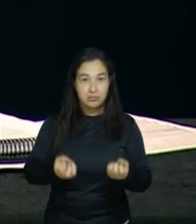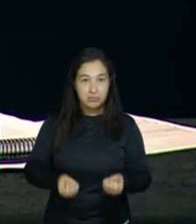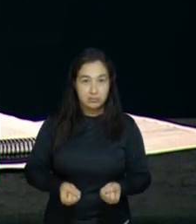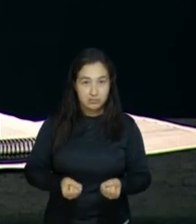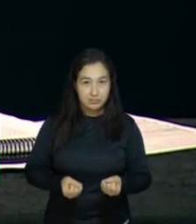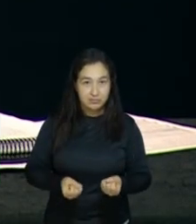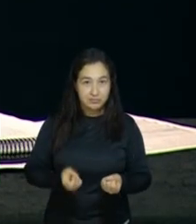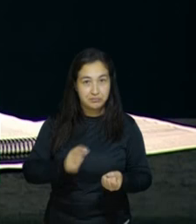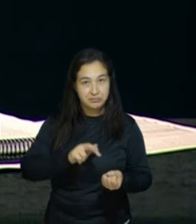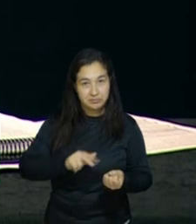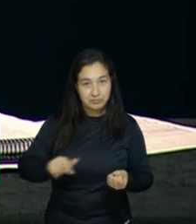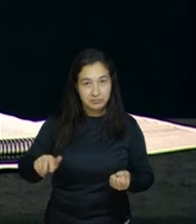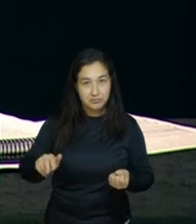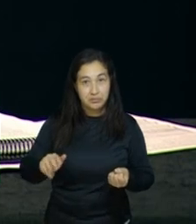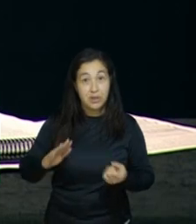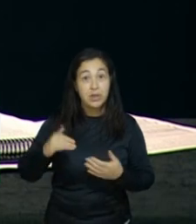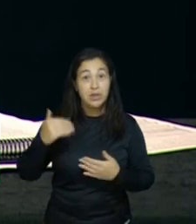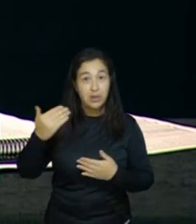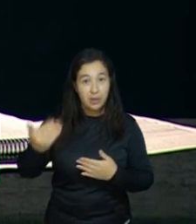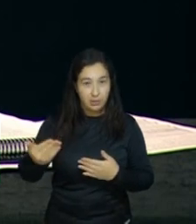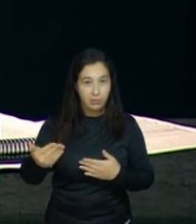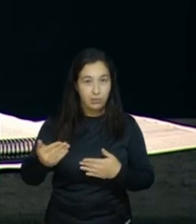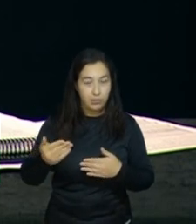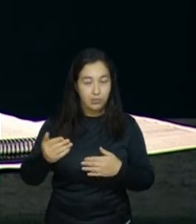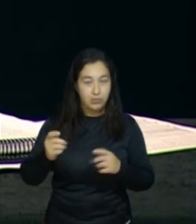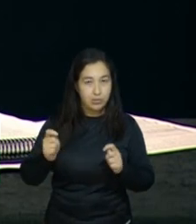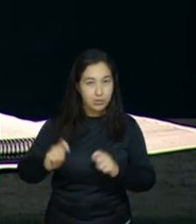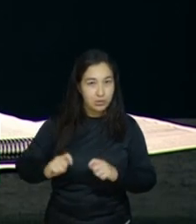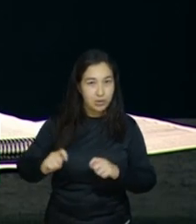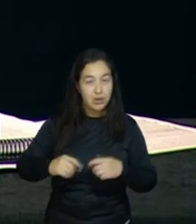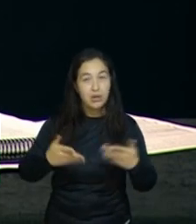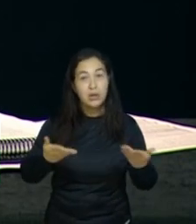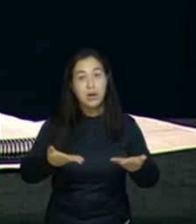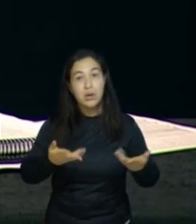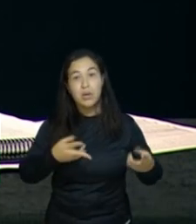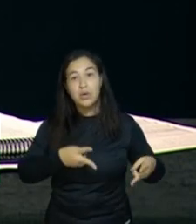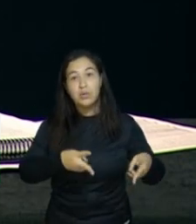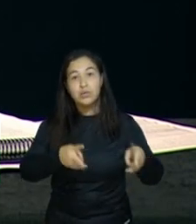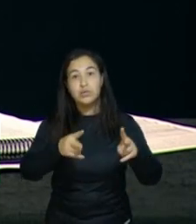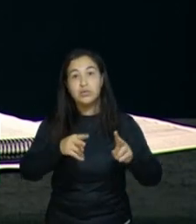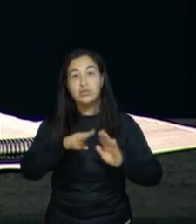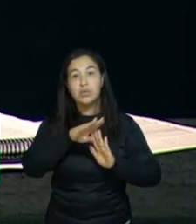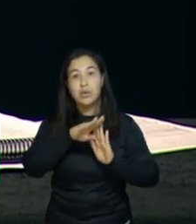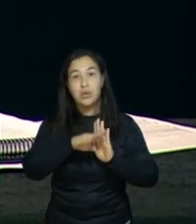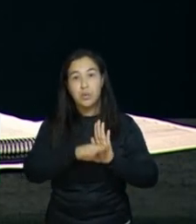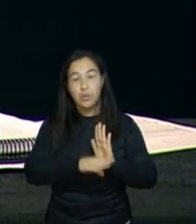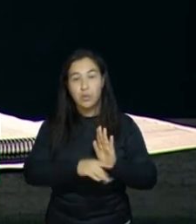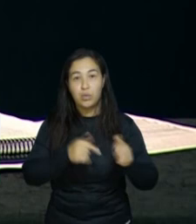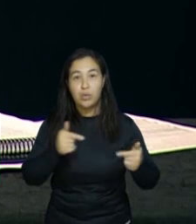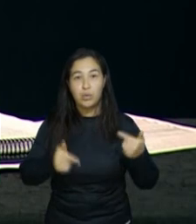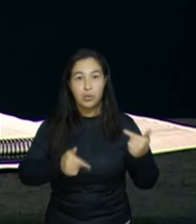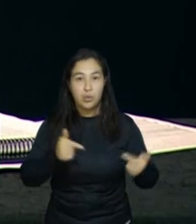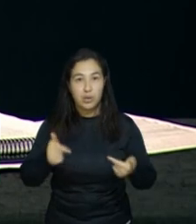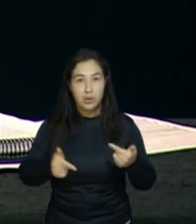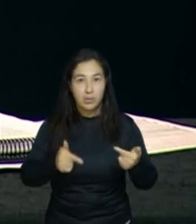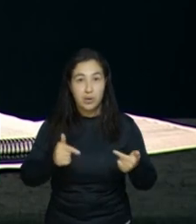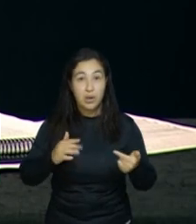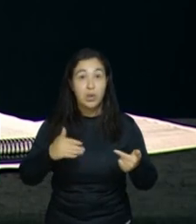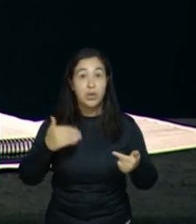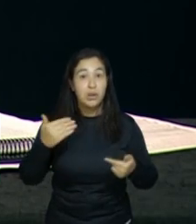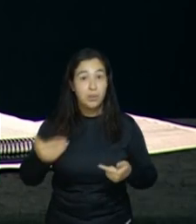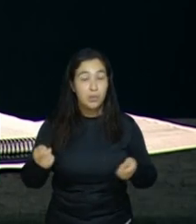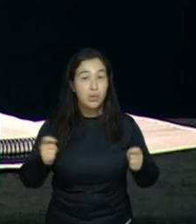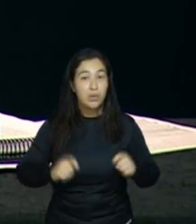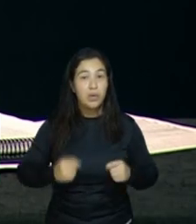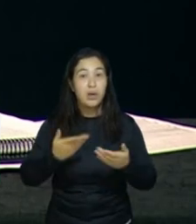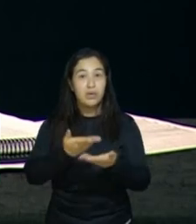vamos deixar para um passo seguinte e vamos seguir a nossa ordem de trabalho e a gente, após ouvir os